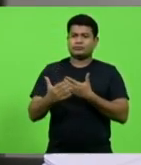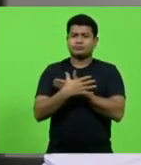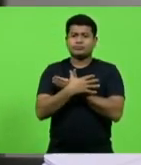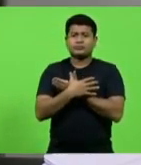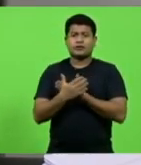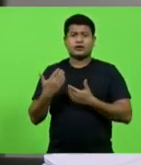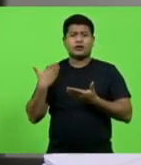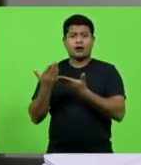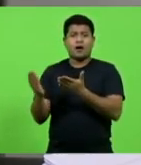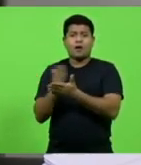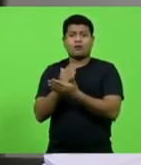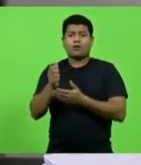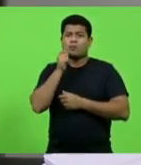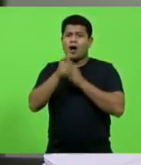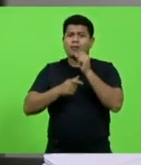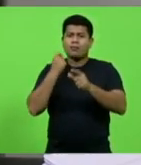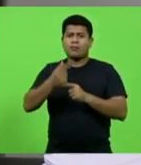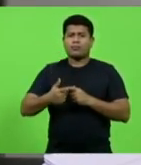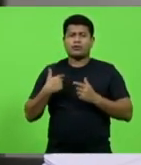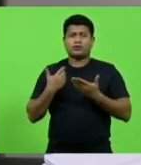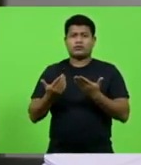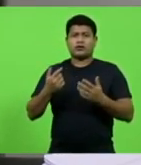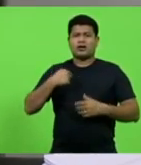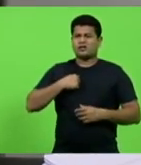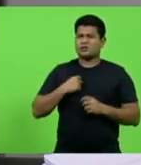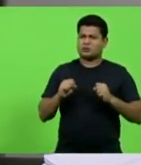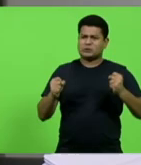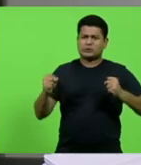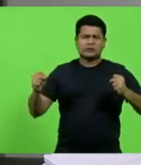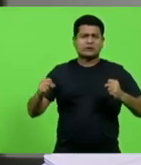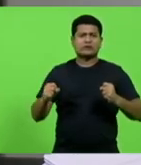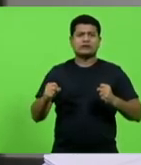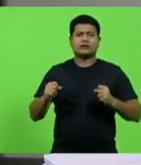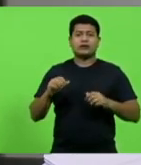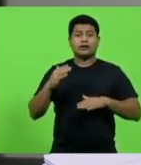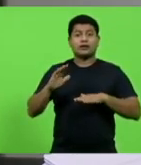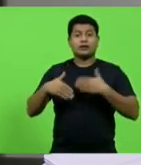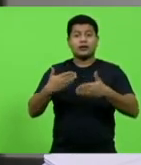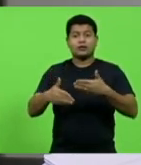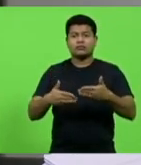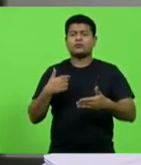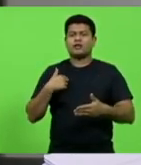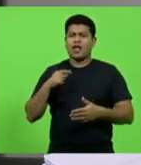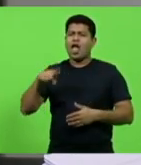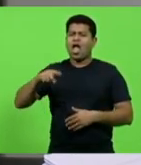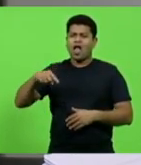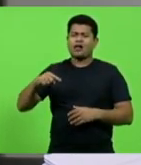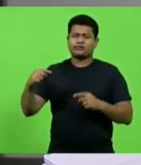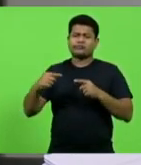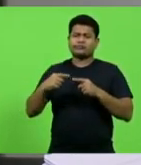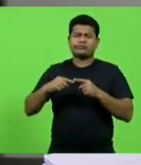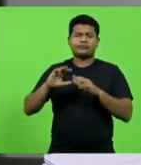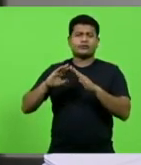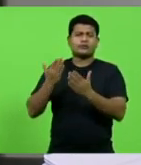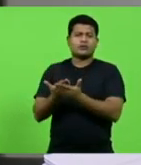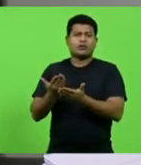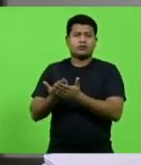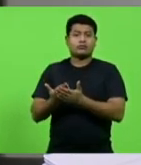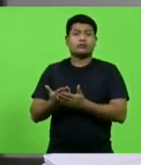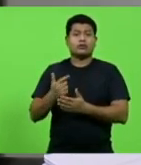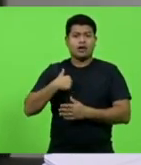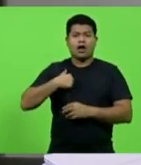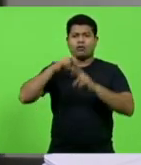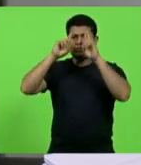é comunista. E aí eu fico irritada, mas isso é escola, isso é educação. E eu respeito esses educadores,